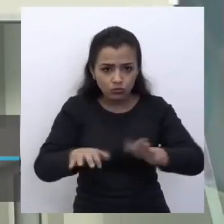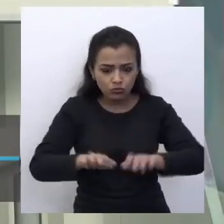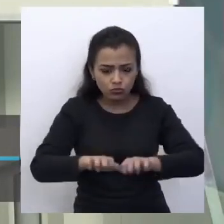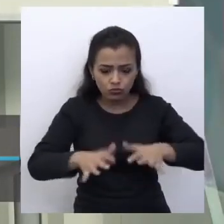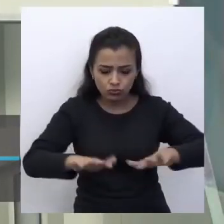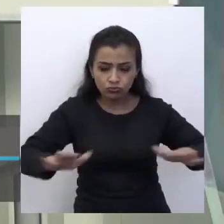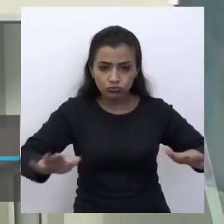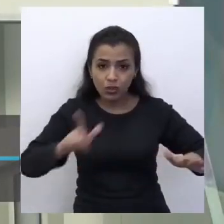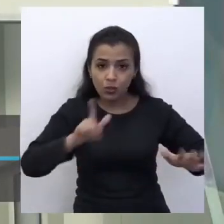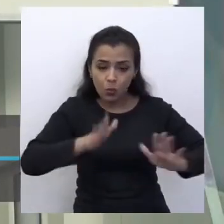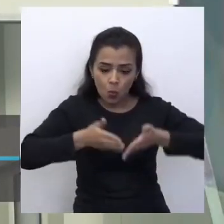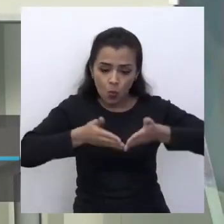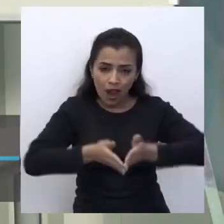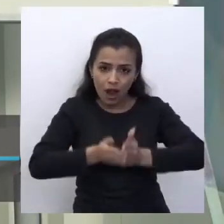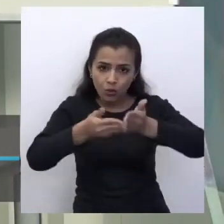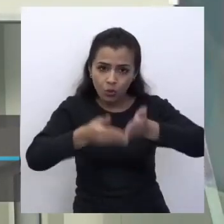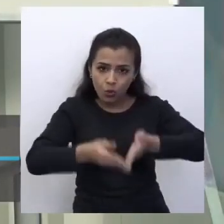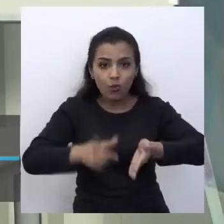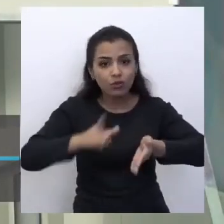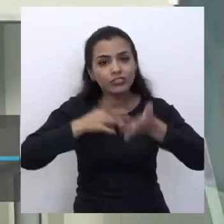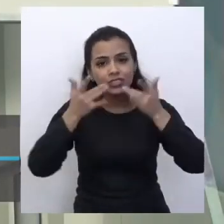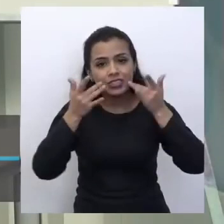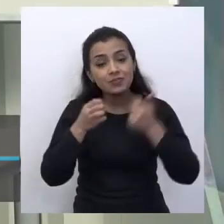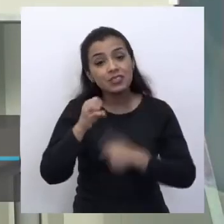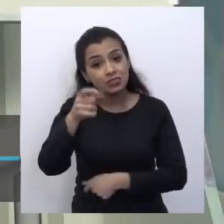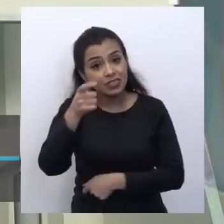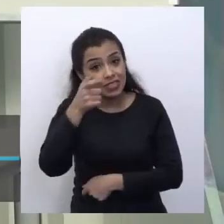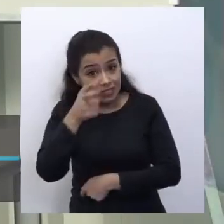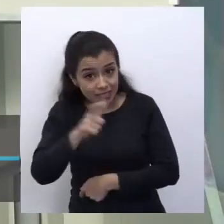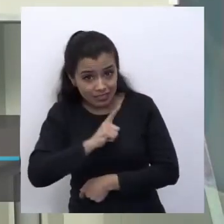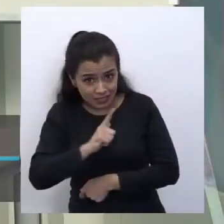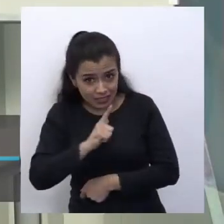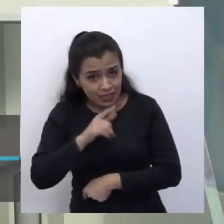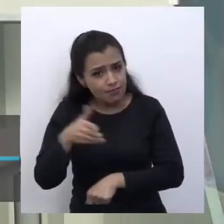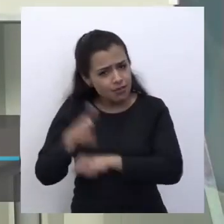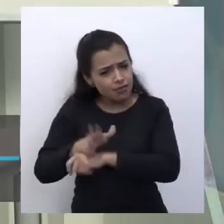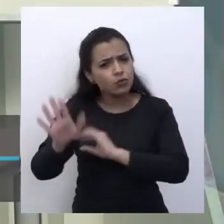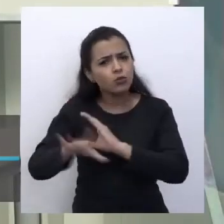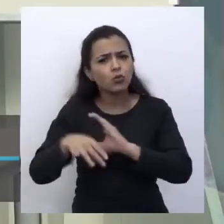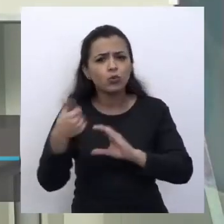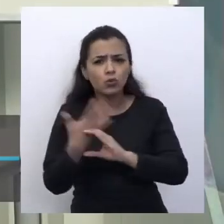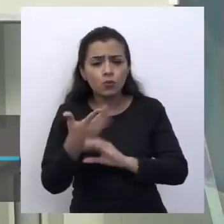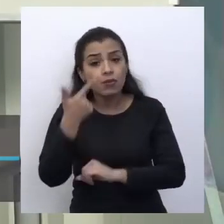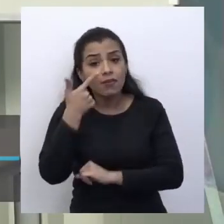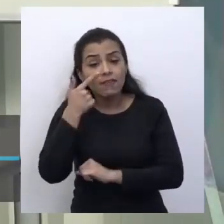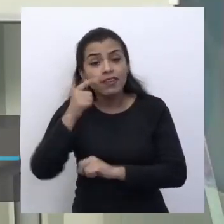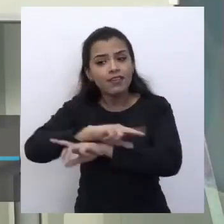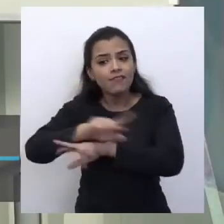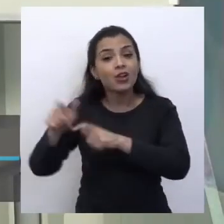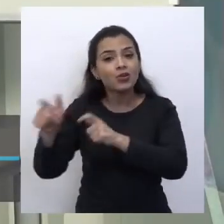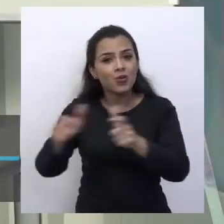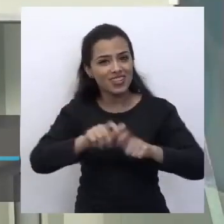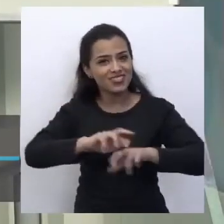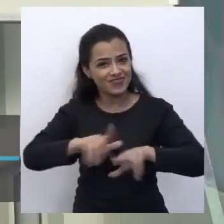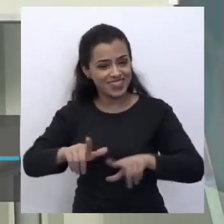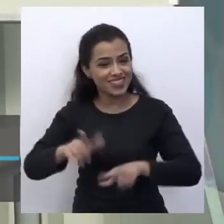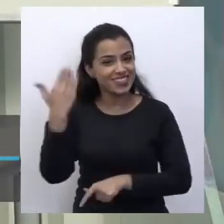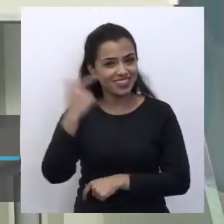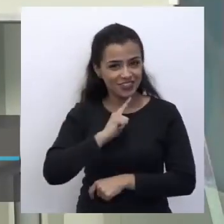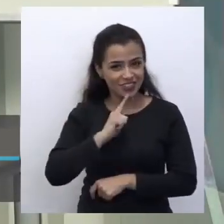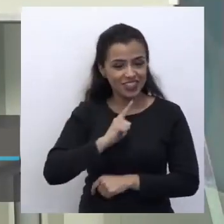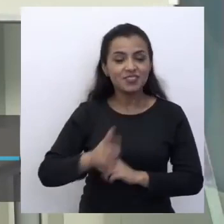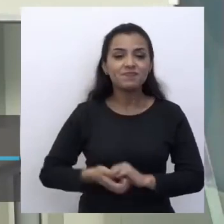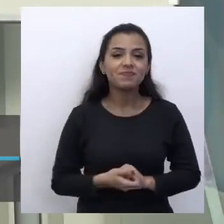depois procura na internet, no YouTube, tem as peças para vocês verem os locais diferentes que eram. Vamos lá, mais um